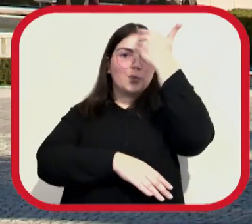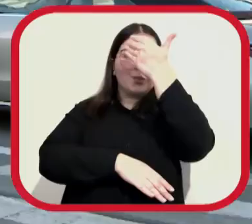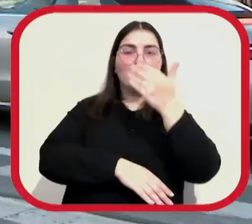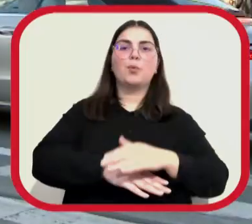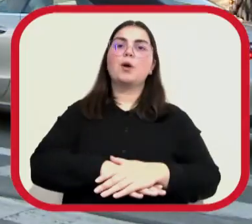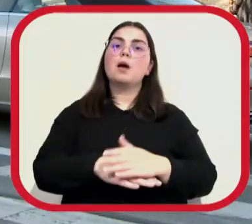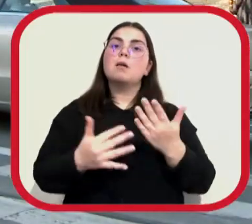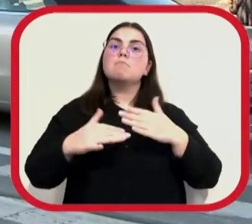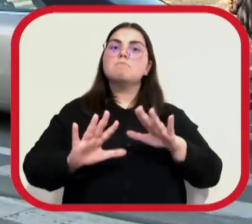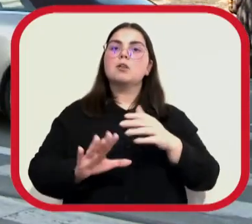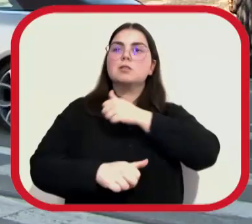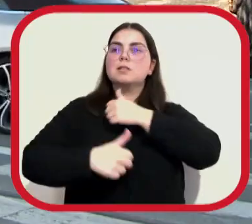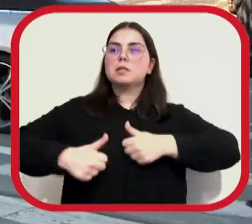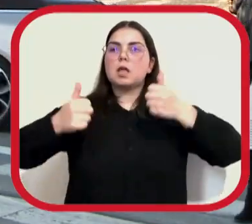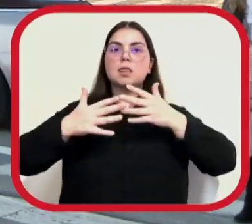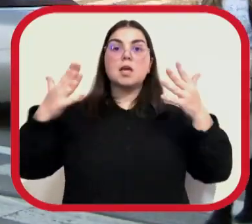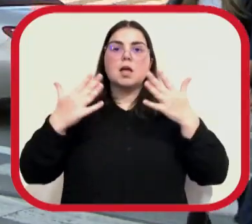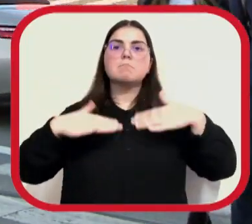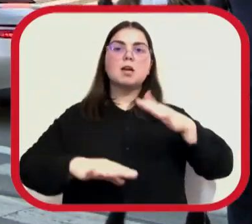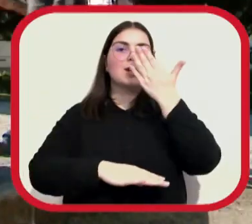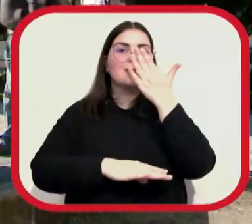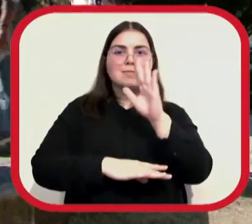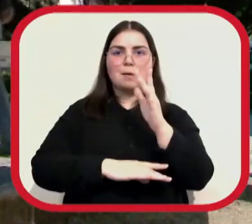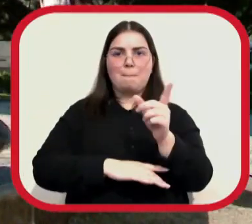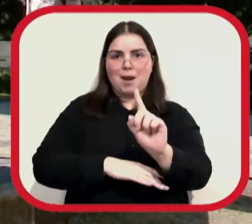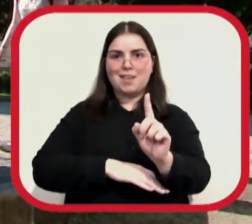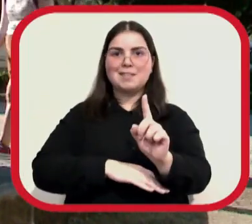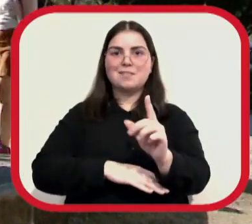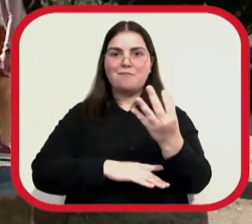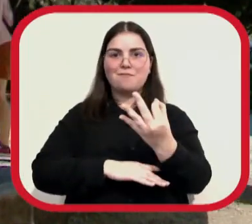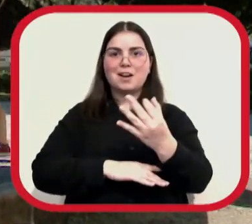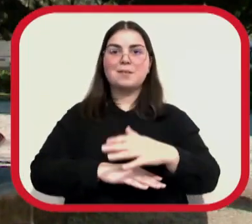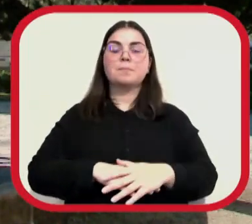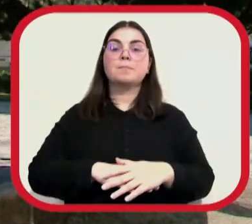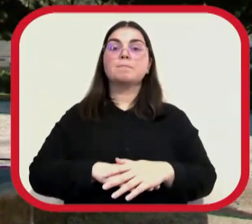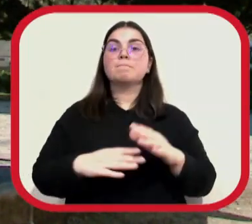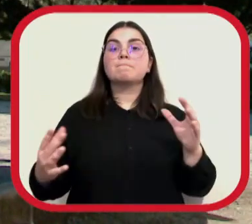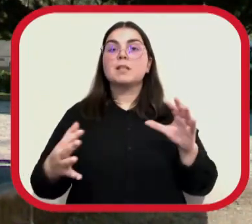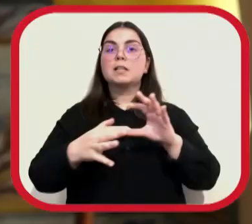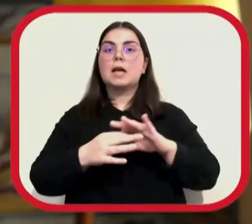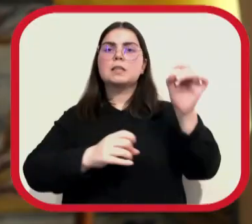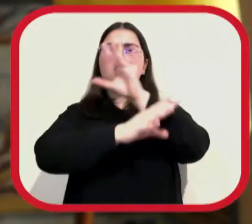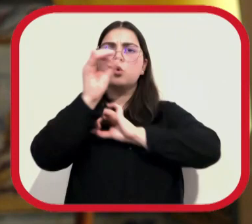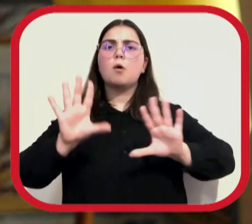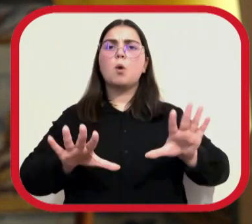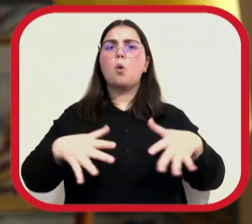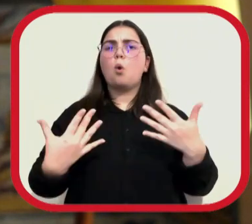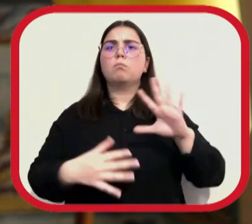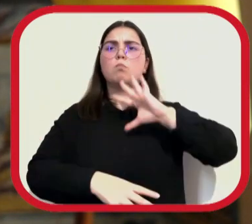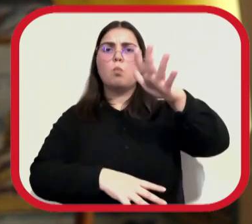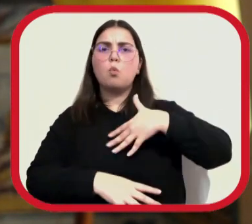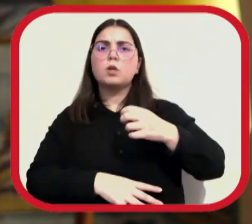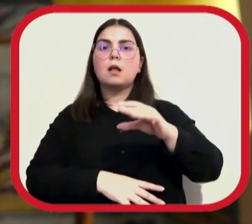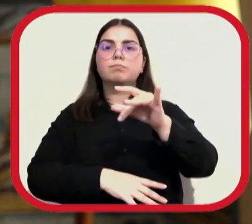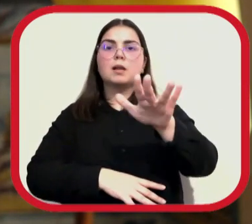mesmos, estando numa grande cidade, sem parecer que está numa grande cidade. Em termos europeus ou mesmo